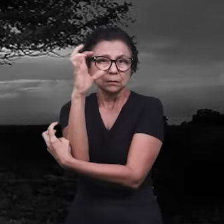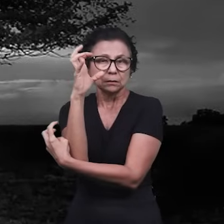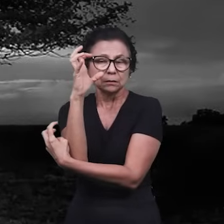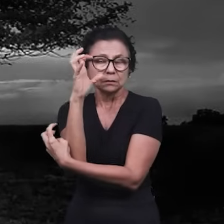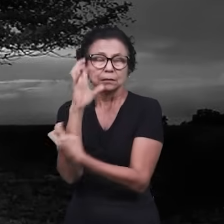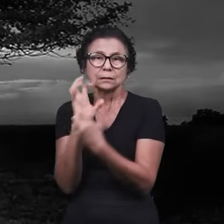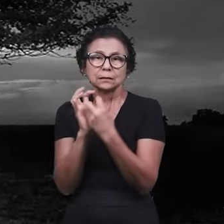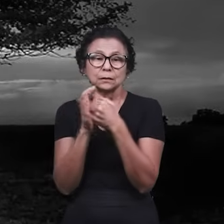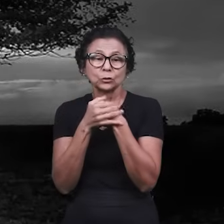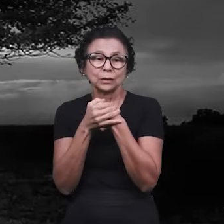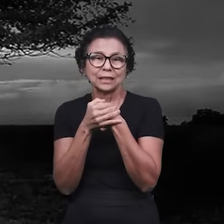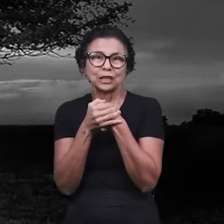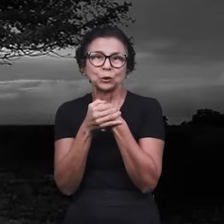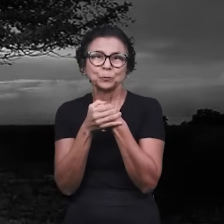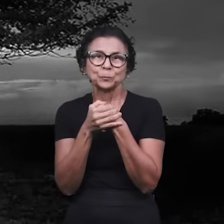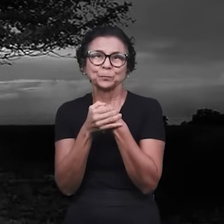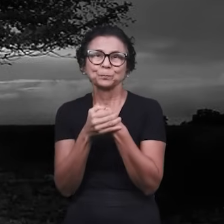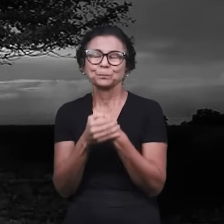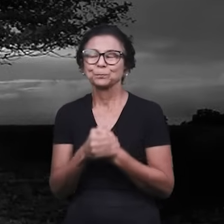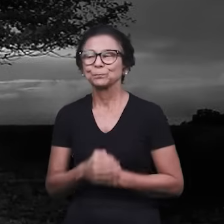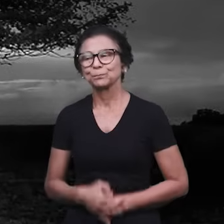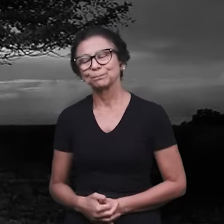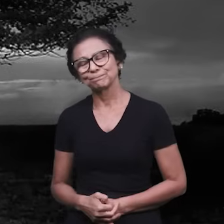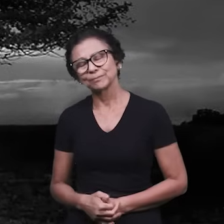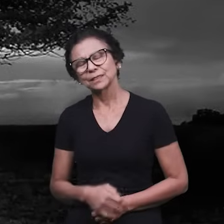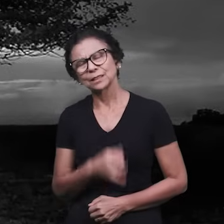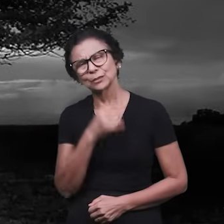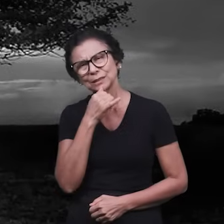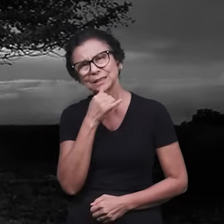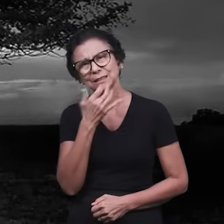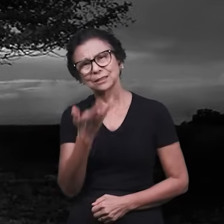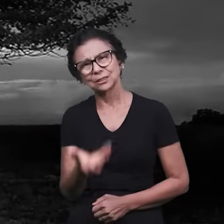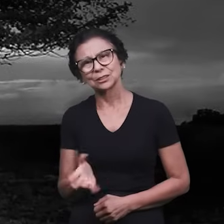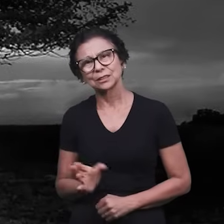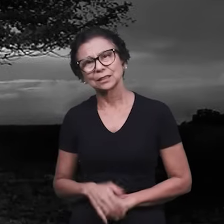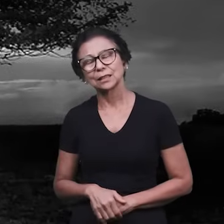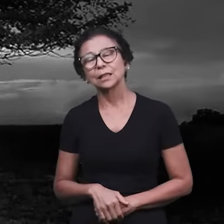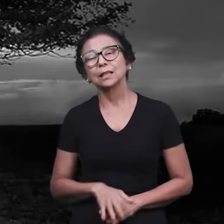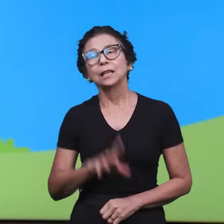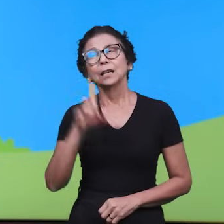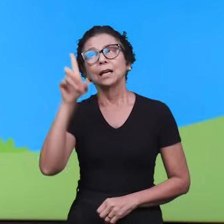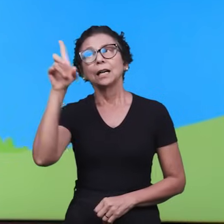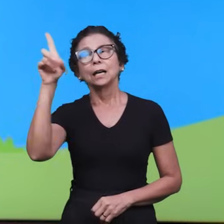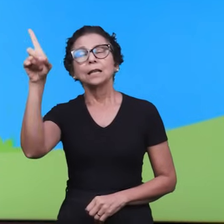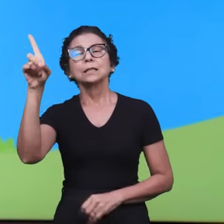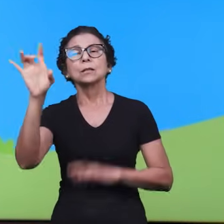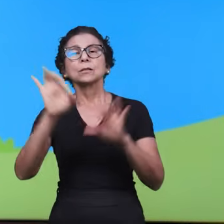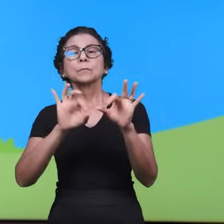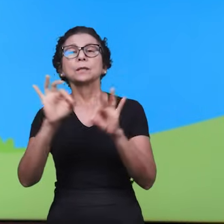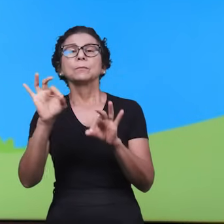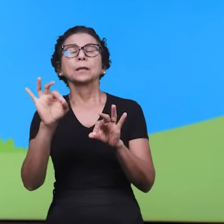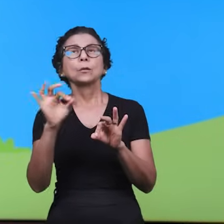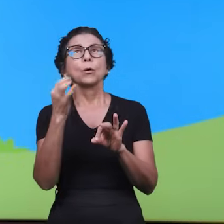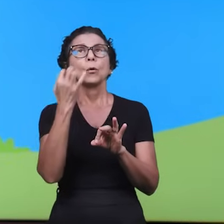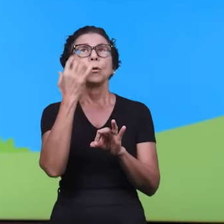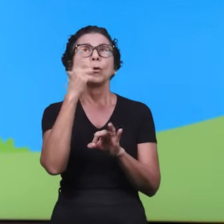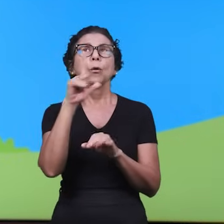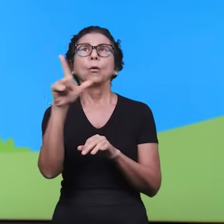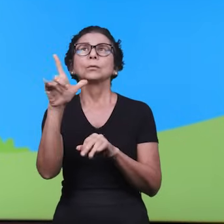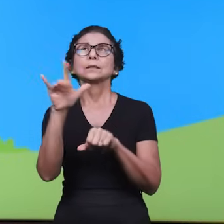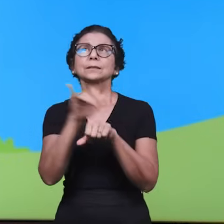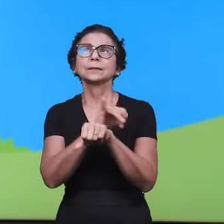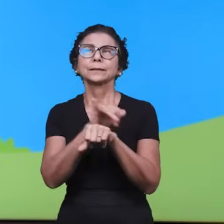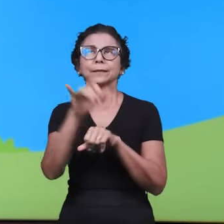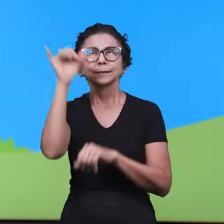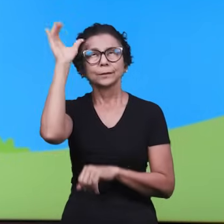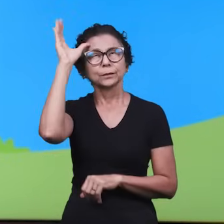se escondeu. Deus sacrificou um animal, usou a pele desse animal para cobrir